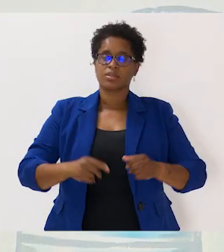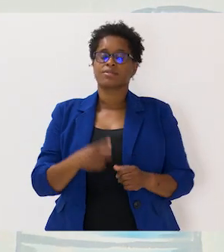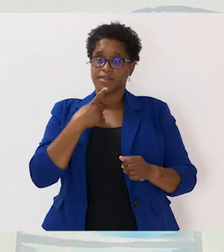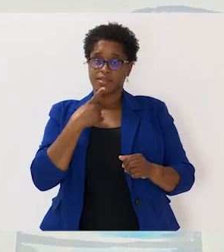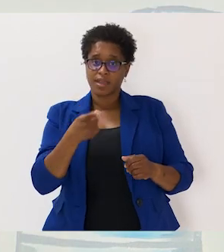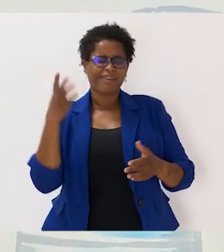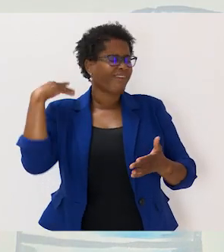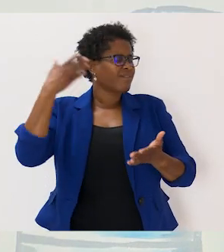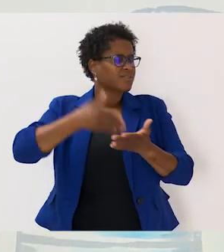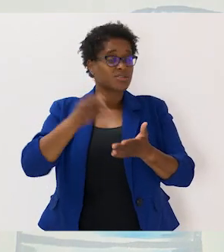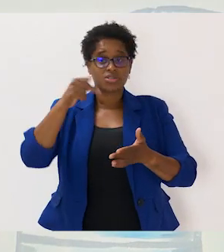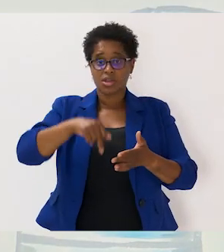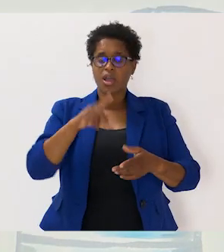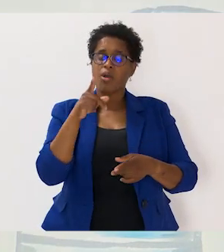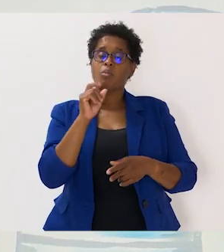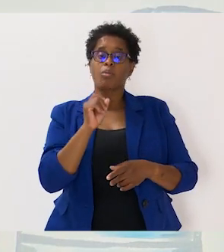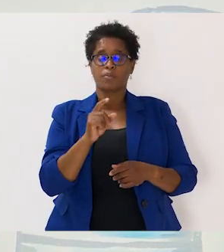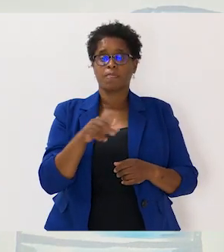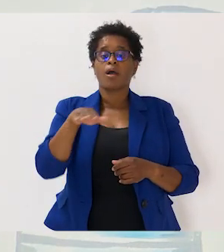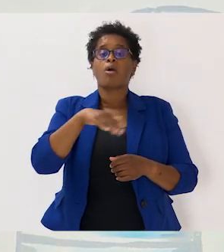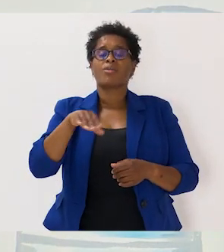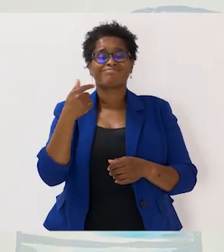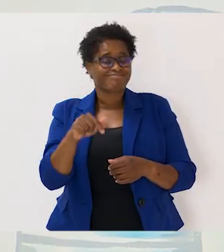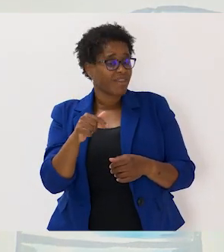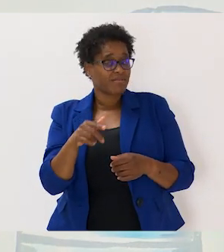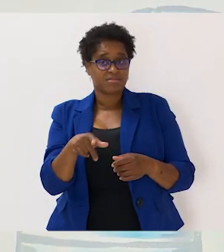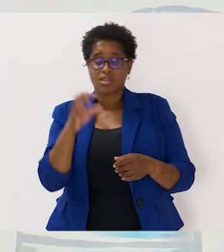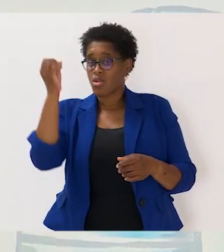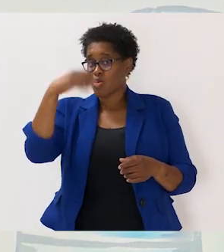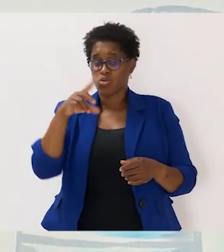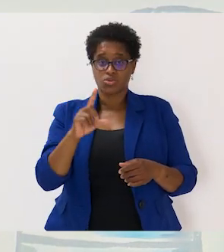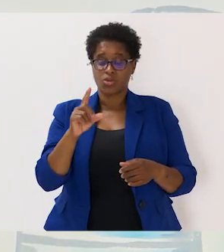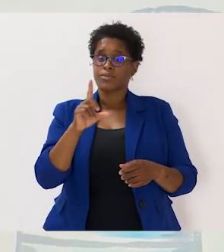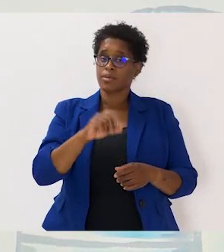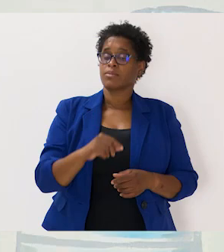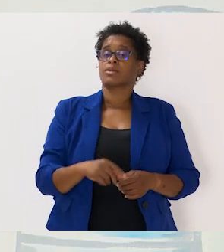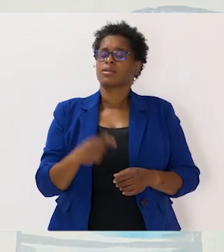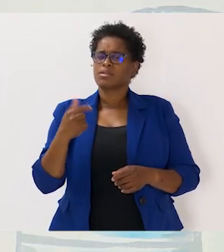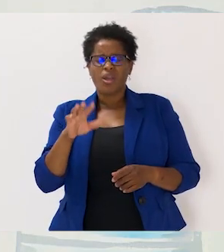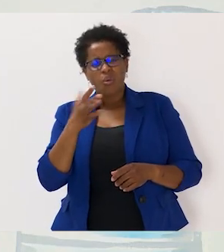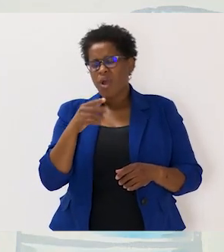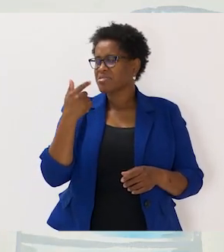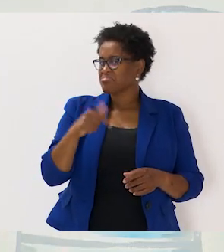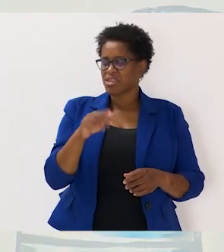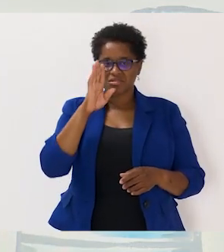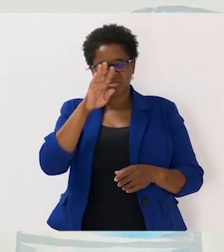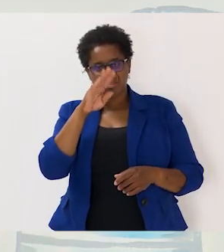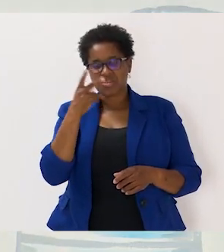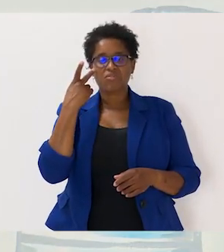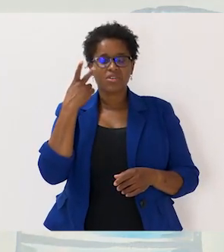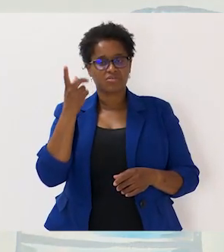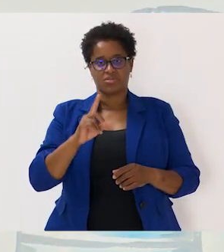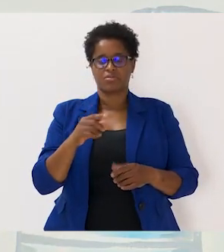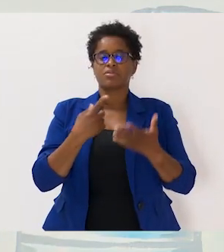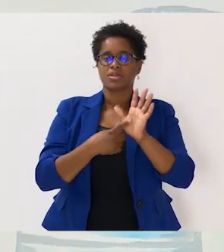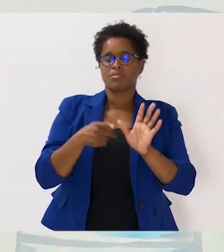ok? Até chegar a um ponto onde não há incidência de luz e onde também quase não existe seres vivos, como